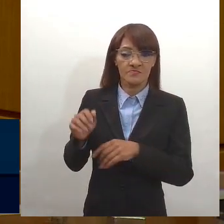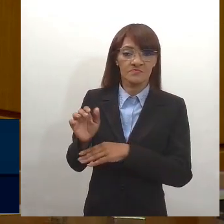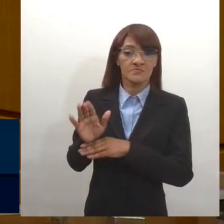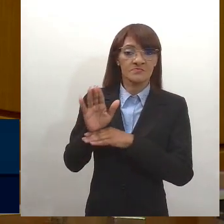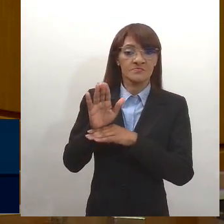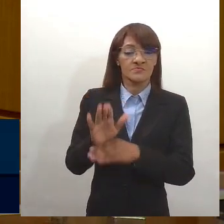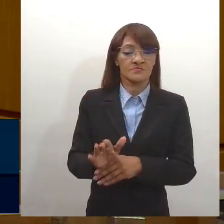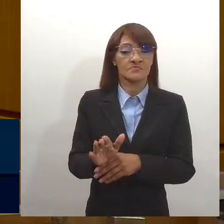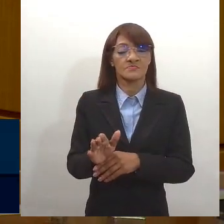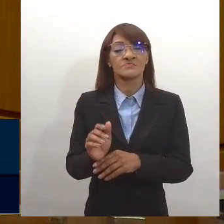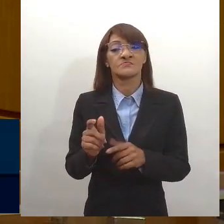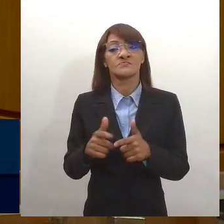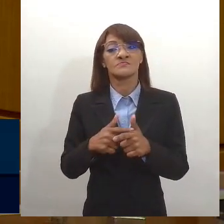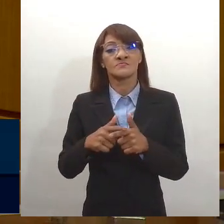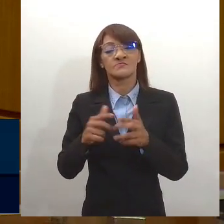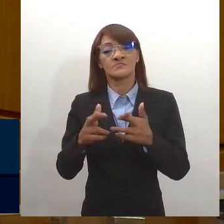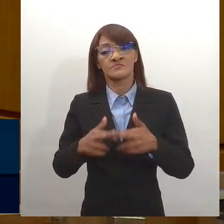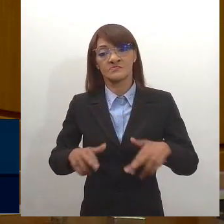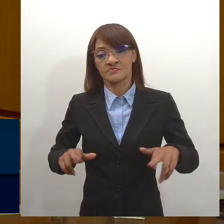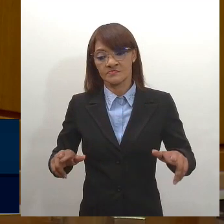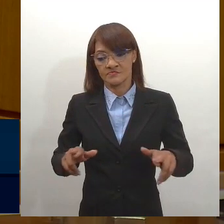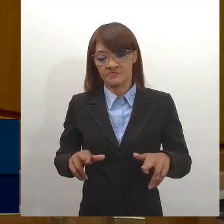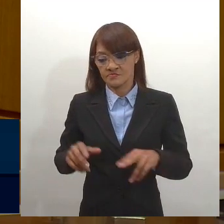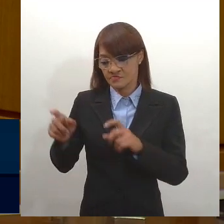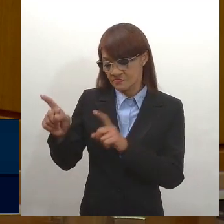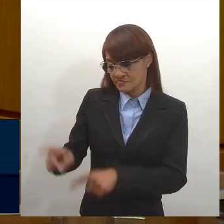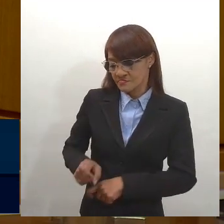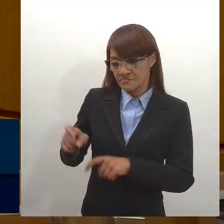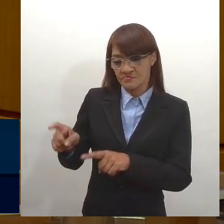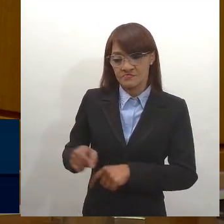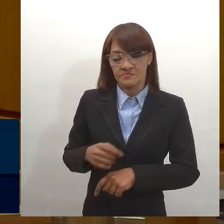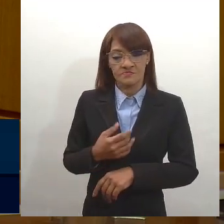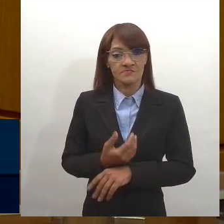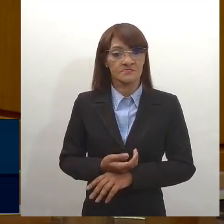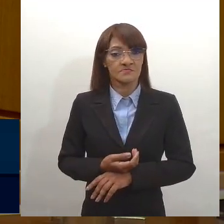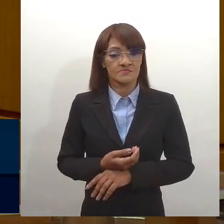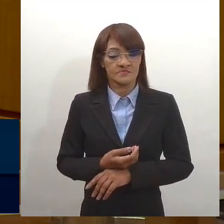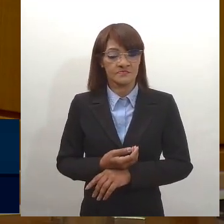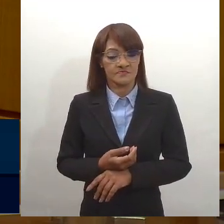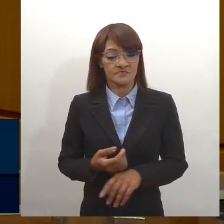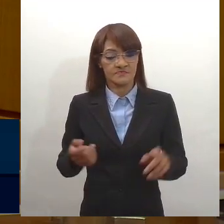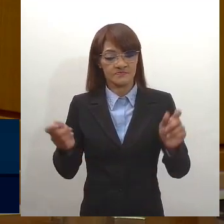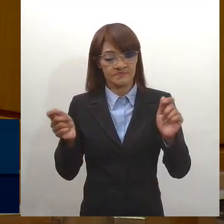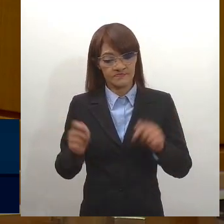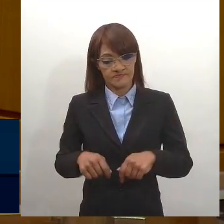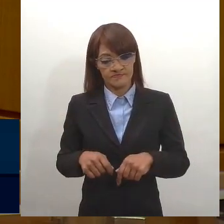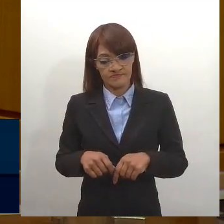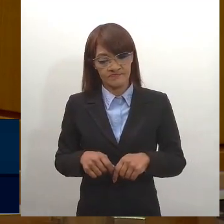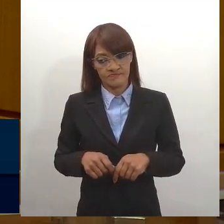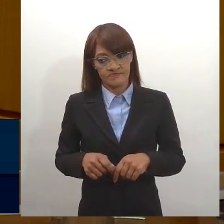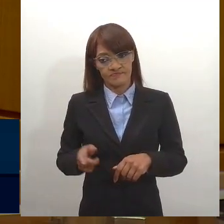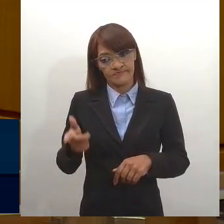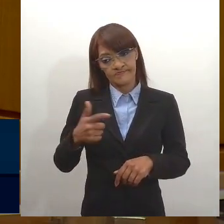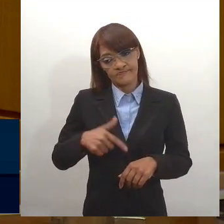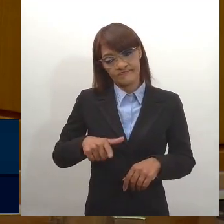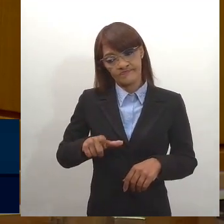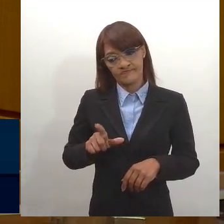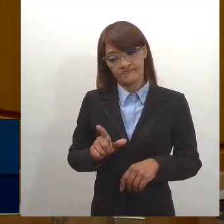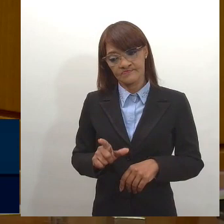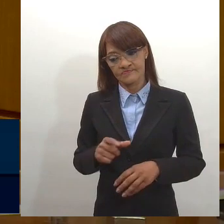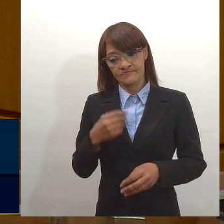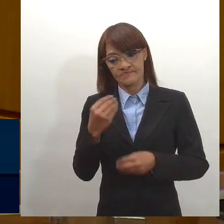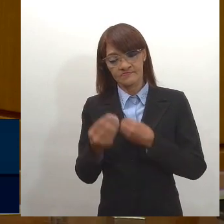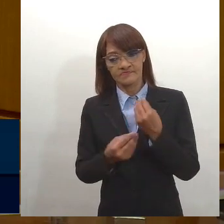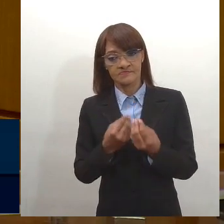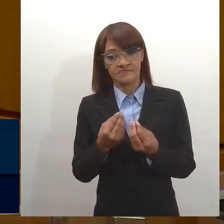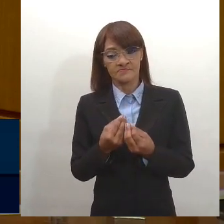população do sertão em relação à implantação, reestruturação e implantação de novas redes de água, eu